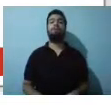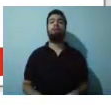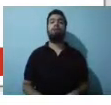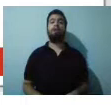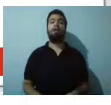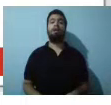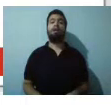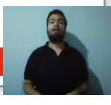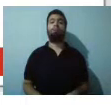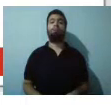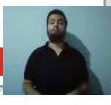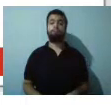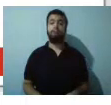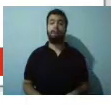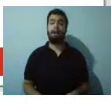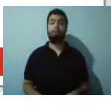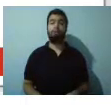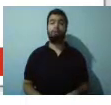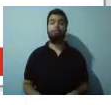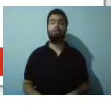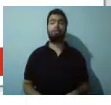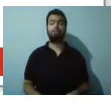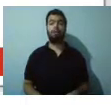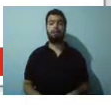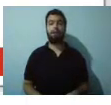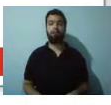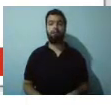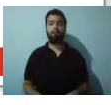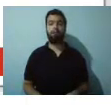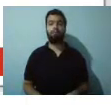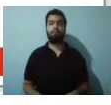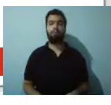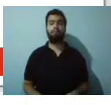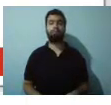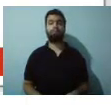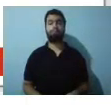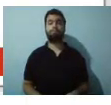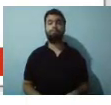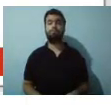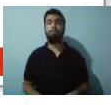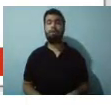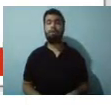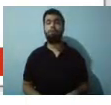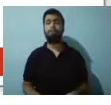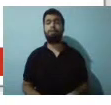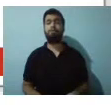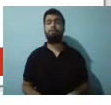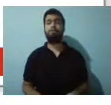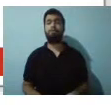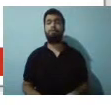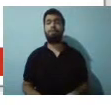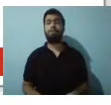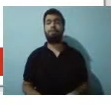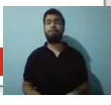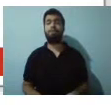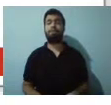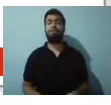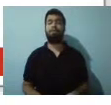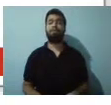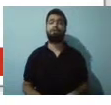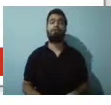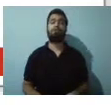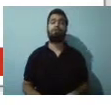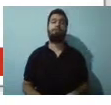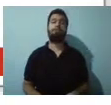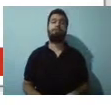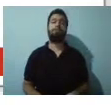visíveis é a autorregulação de mercado, tá bom? Em outras palavras, o Estado não deve interferir nas